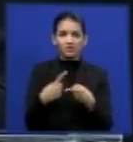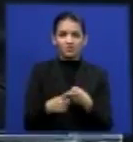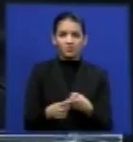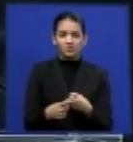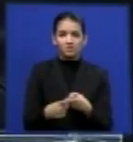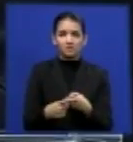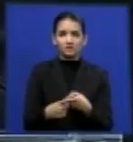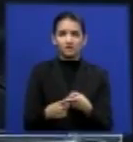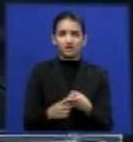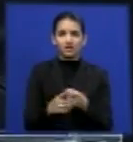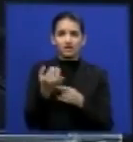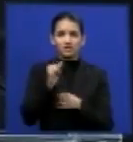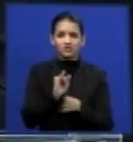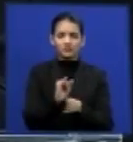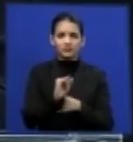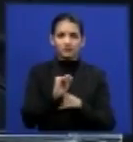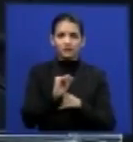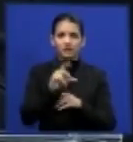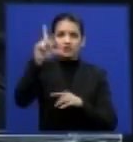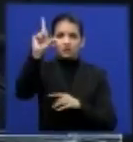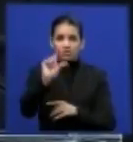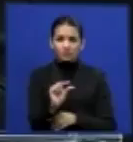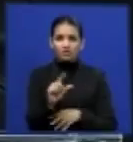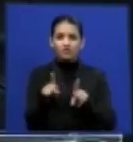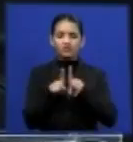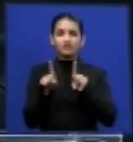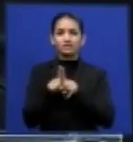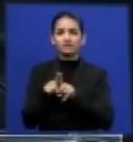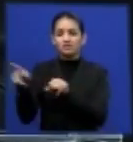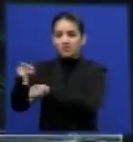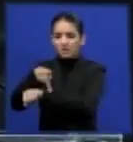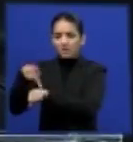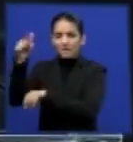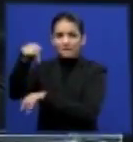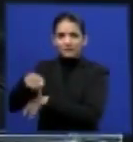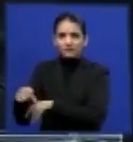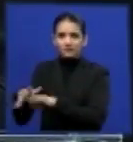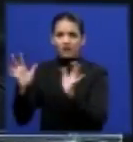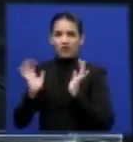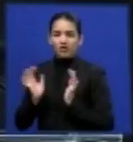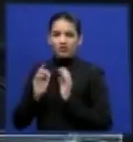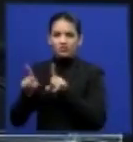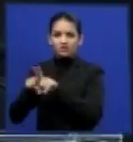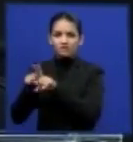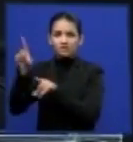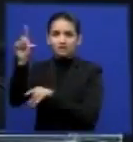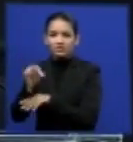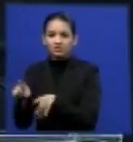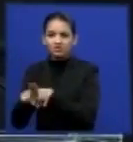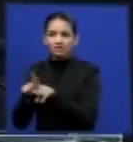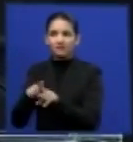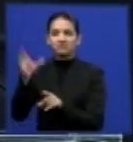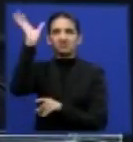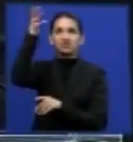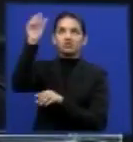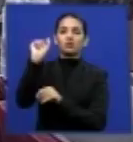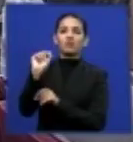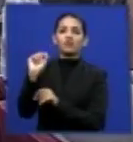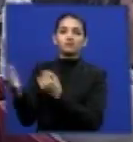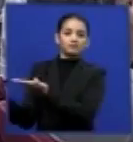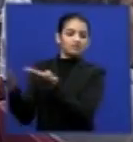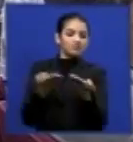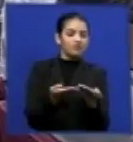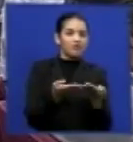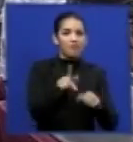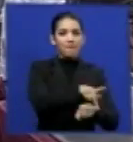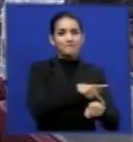reduzir a geração de resíduos nos seus países faz com que eles a solução seja exportar resíduos para